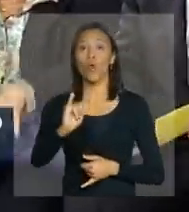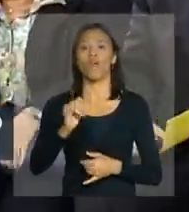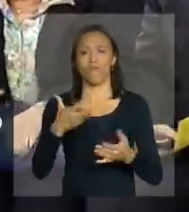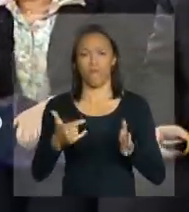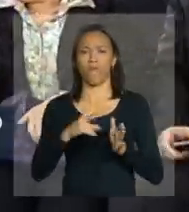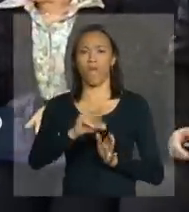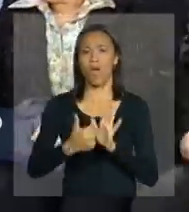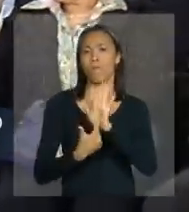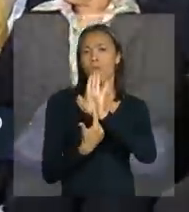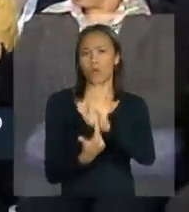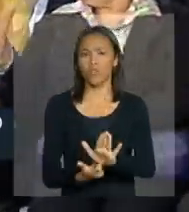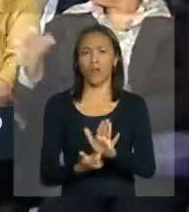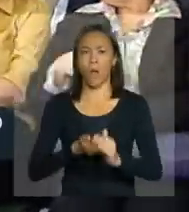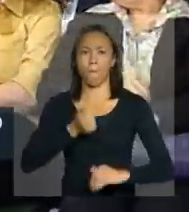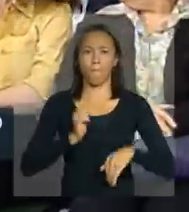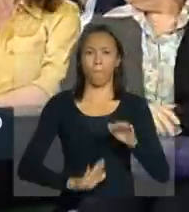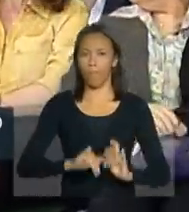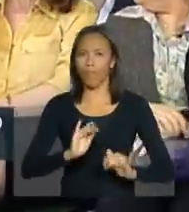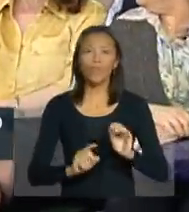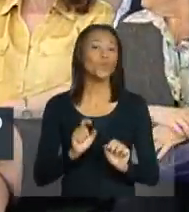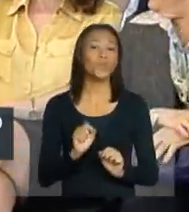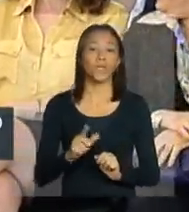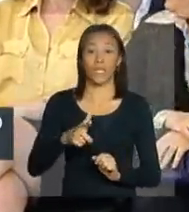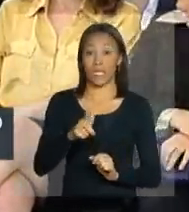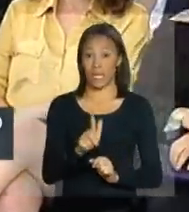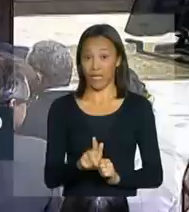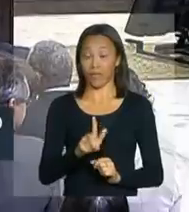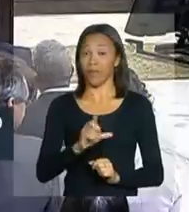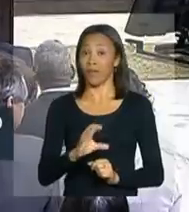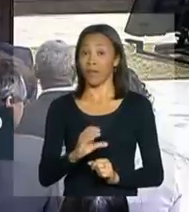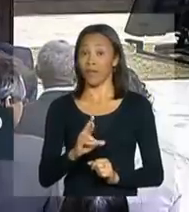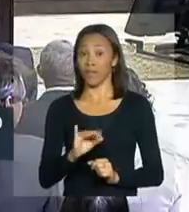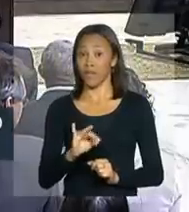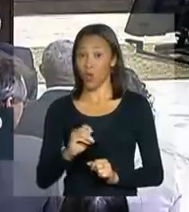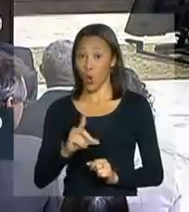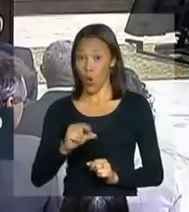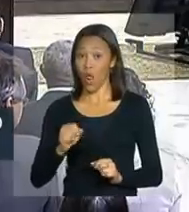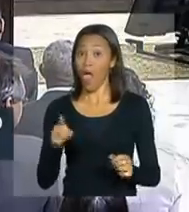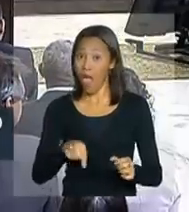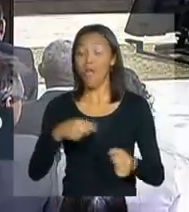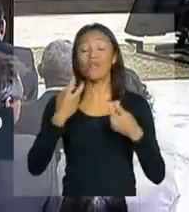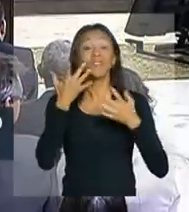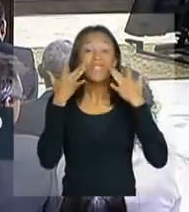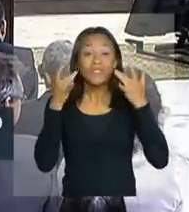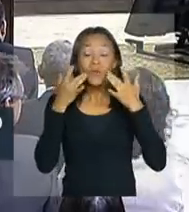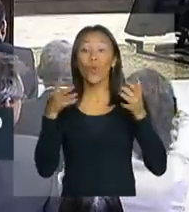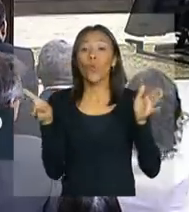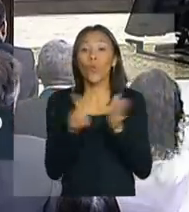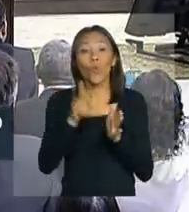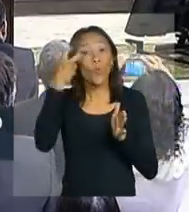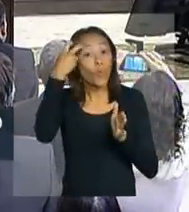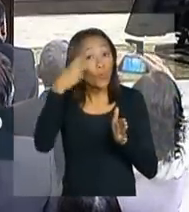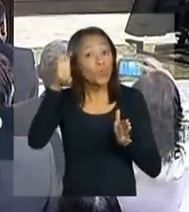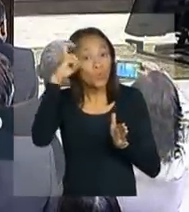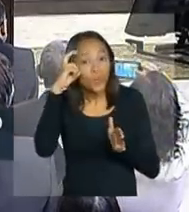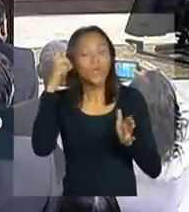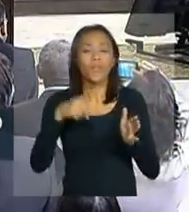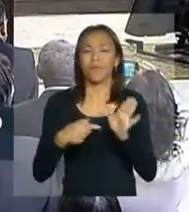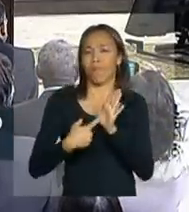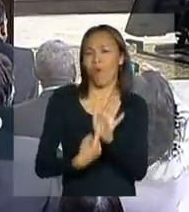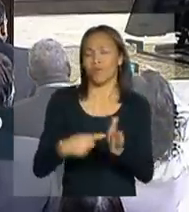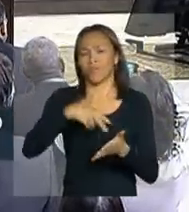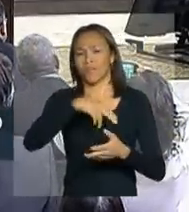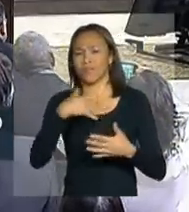apresentará o tambor de crioula forma de expressão artística afro-brasileira que envolve dança canto e